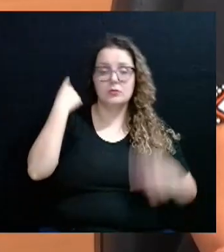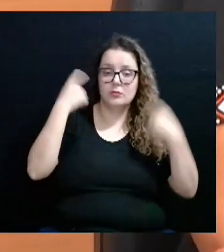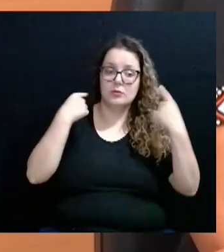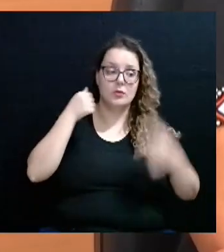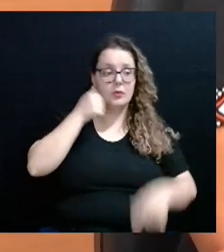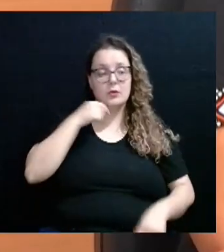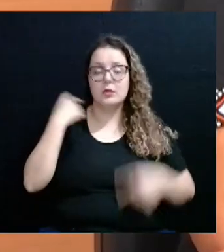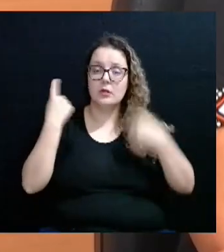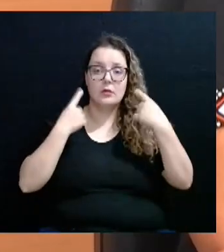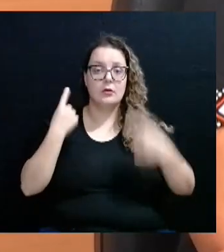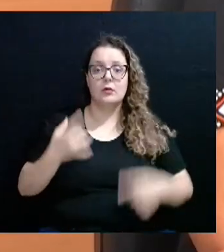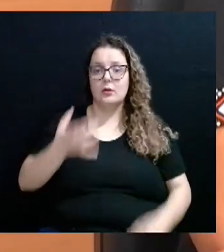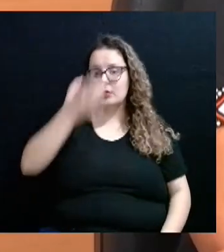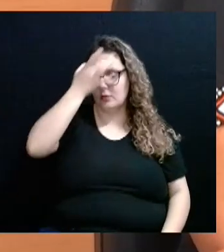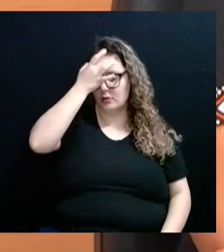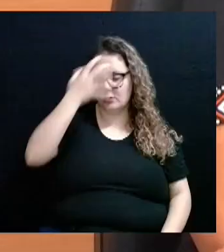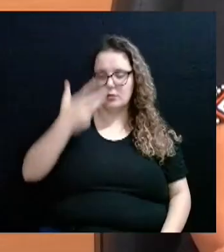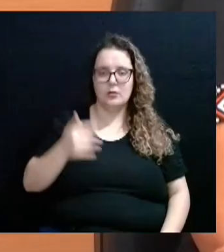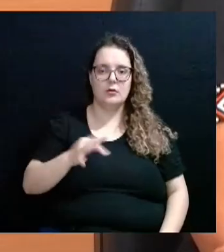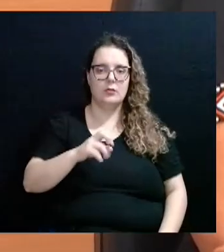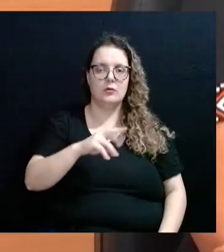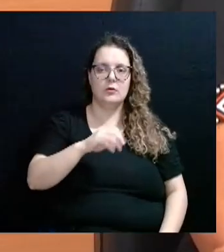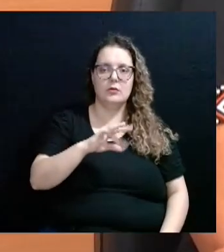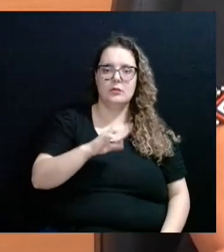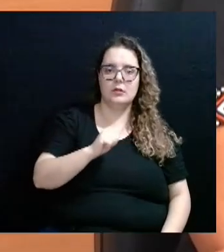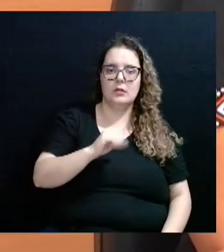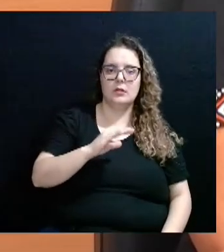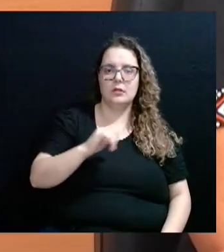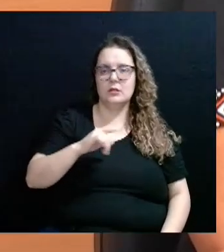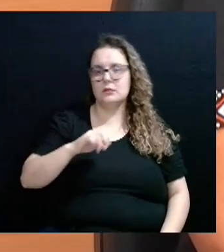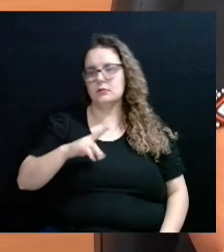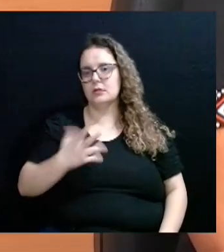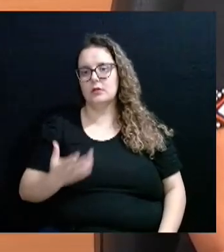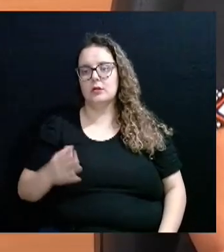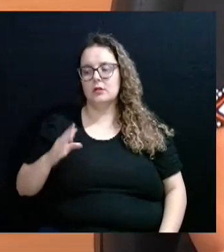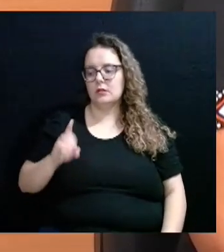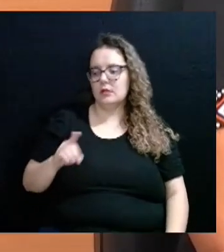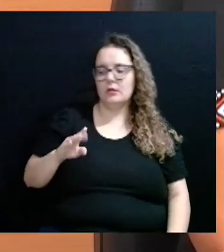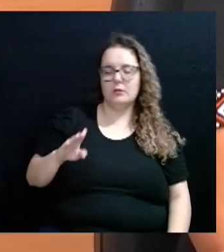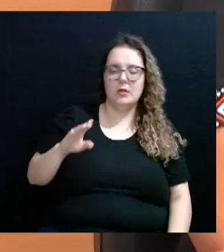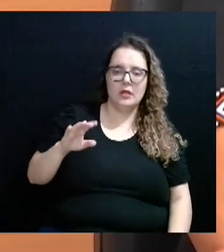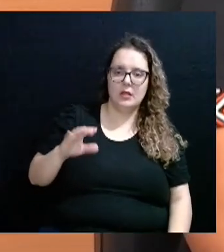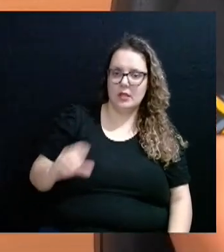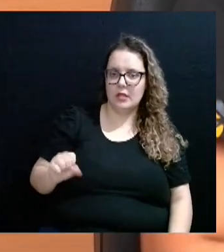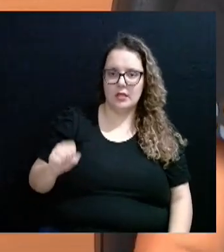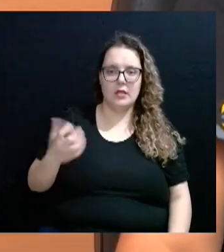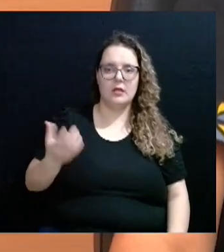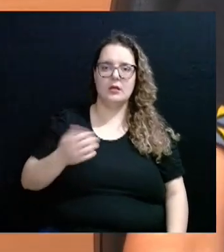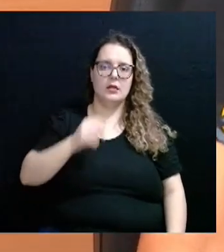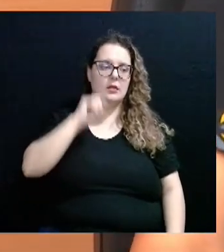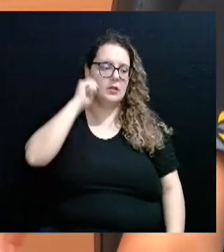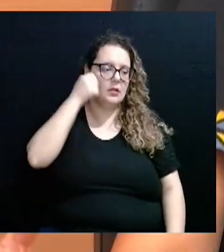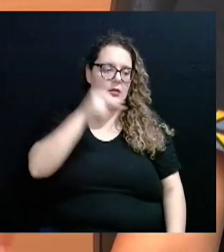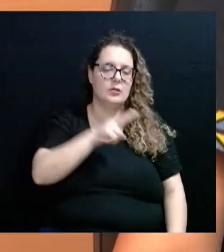como, fortaleceu, aperfeiçoou talentos como DBS, como Negro Útil, né, como o próprio